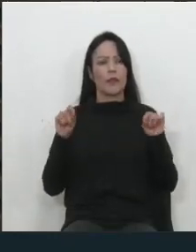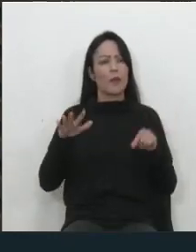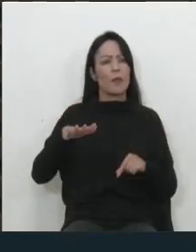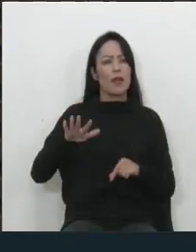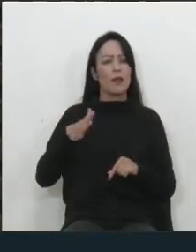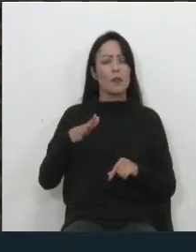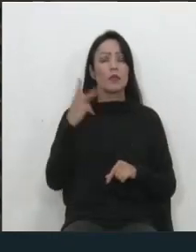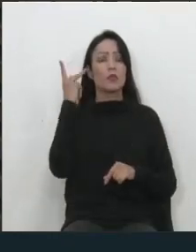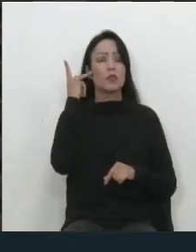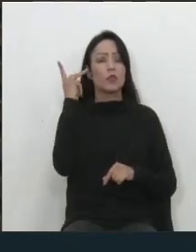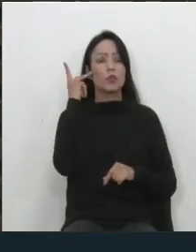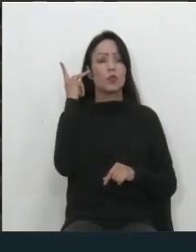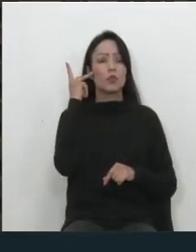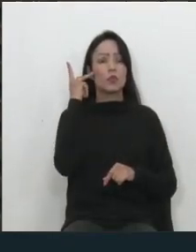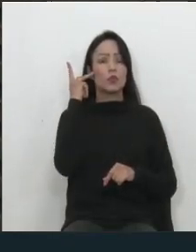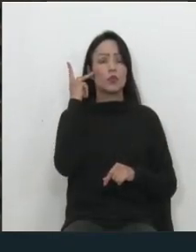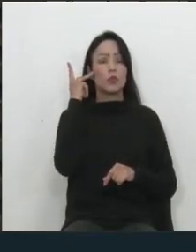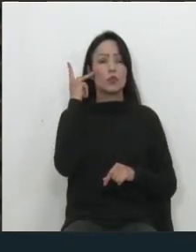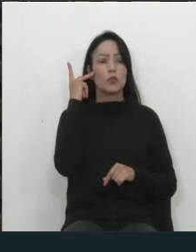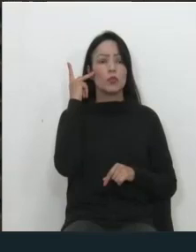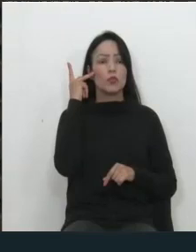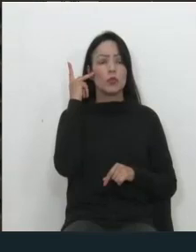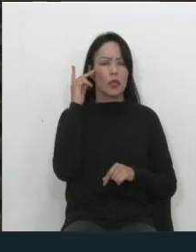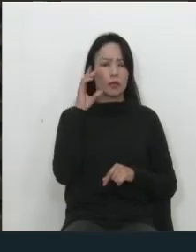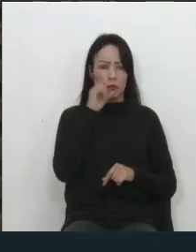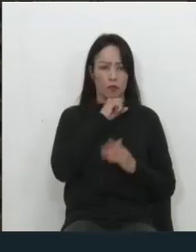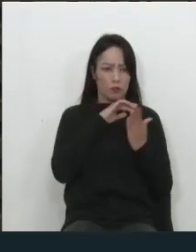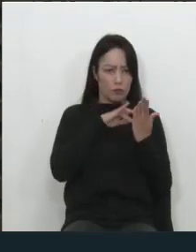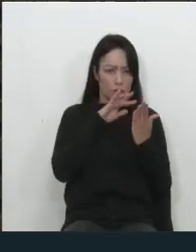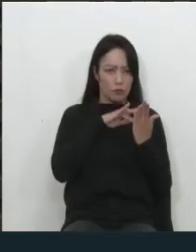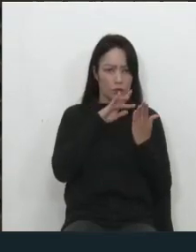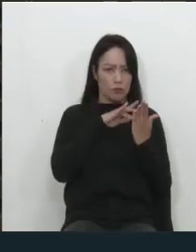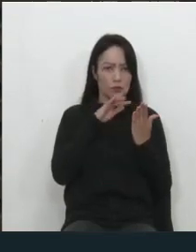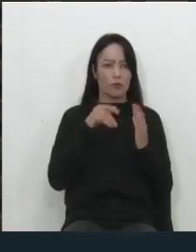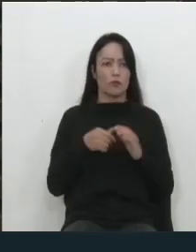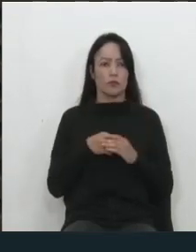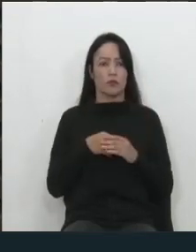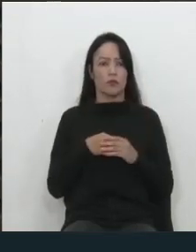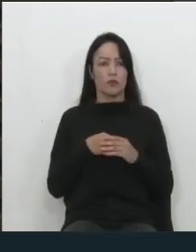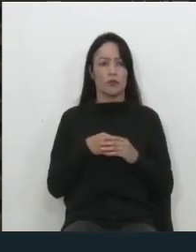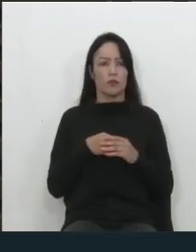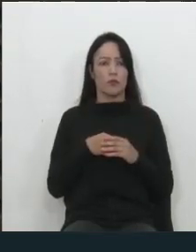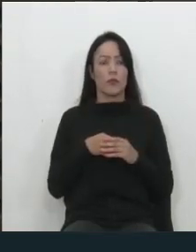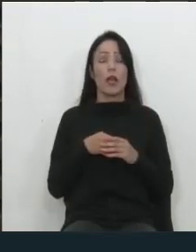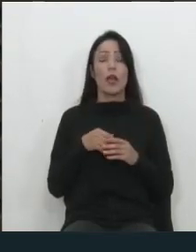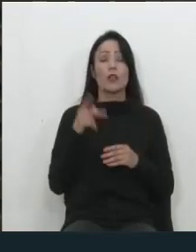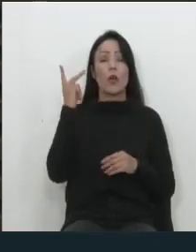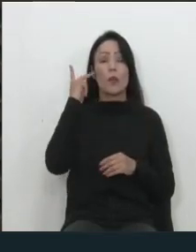São Paulo, só pegar aqui rapidinho, presidente, que eu perdi aqui na média, em São Paulo são